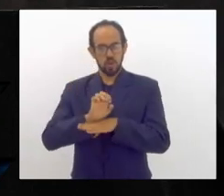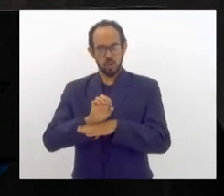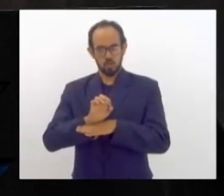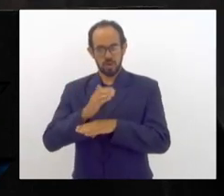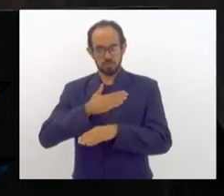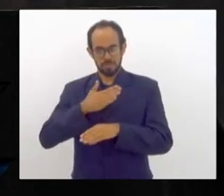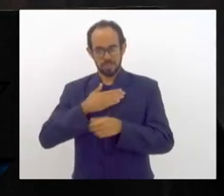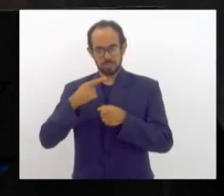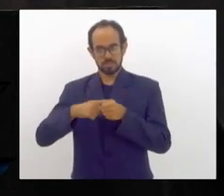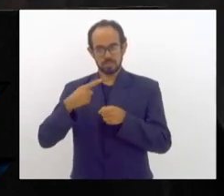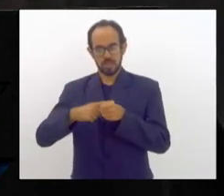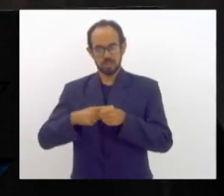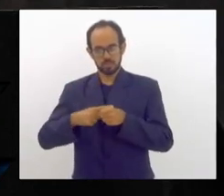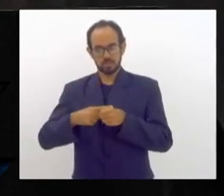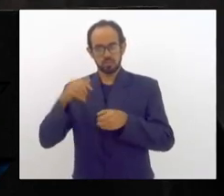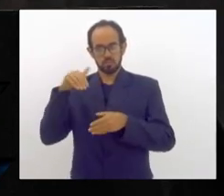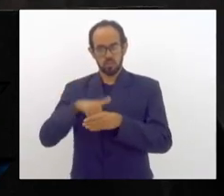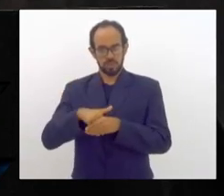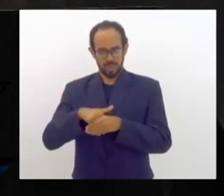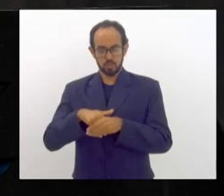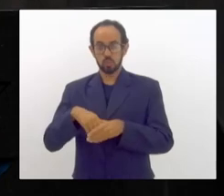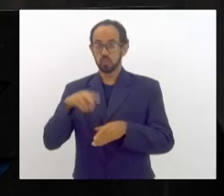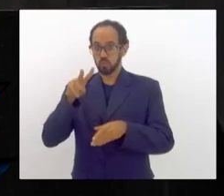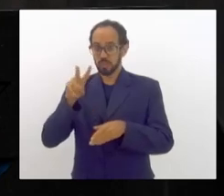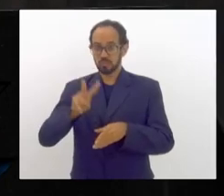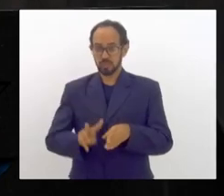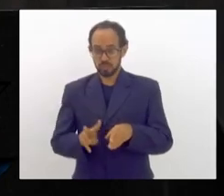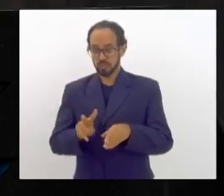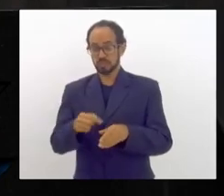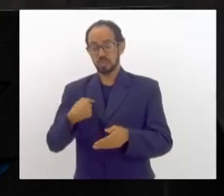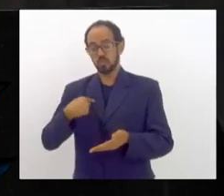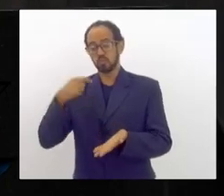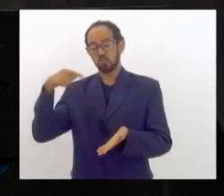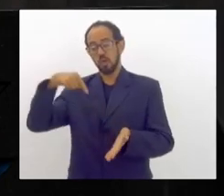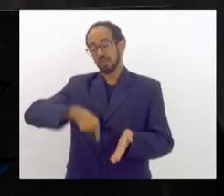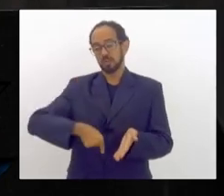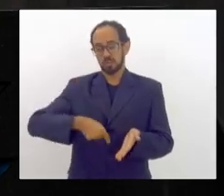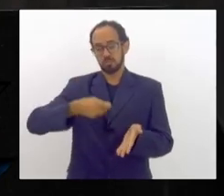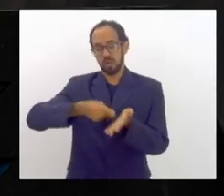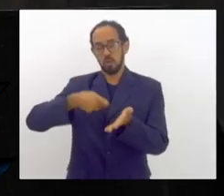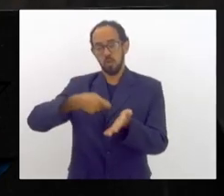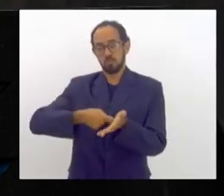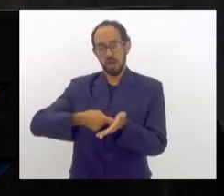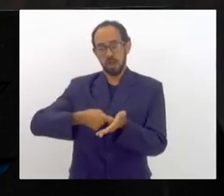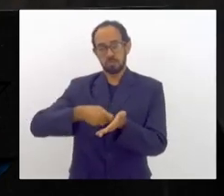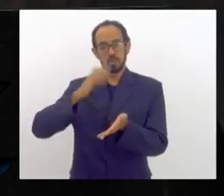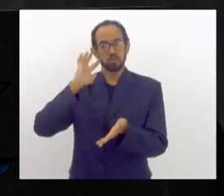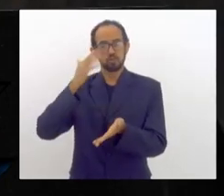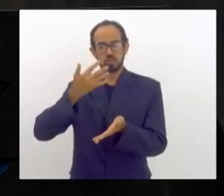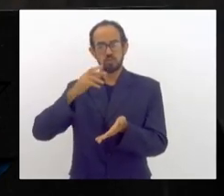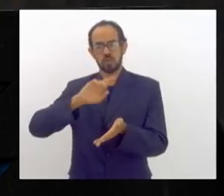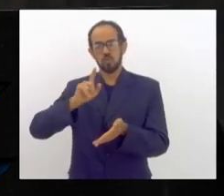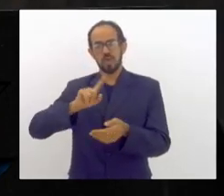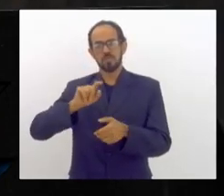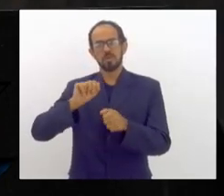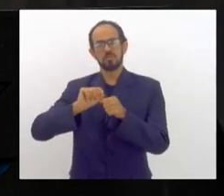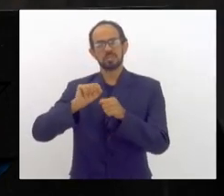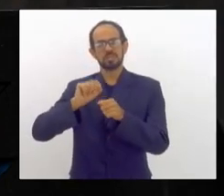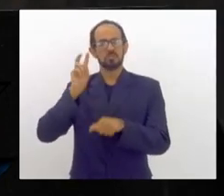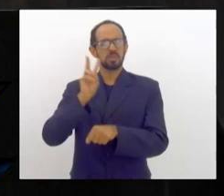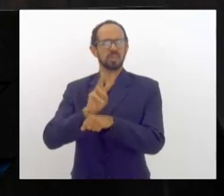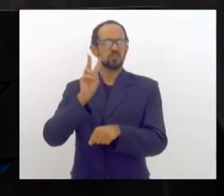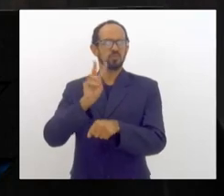eu disse, fui duas vezes o mais votado da cidade, estou aqui para cobrar uma solução. E não para fazer a defesa de nenhuma figura